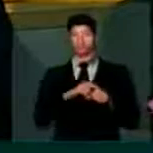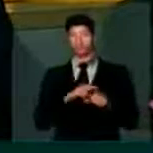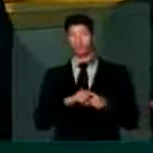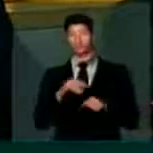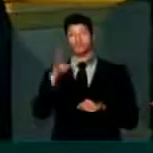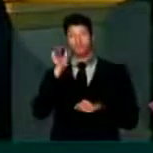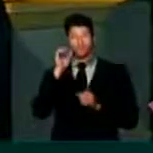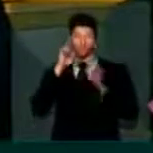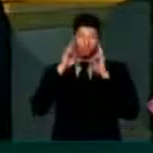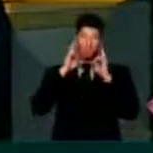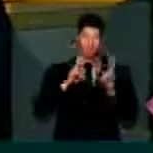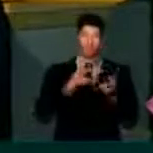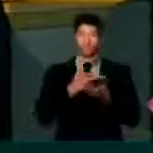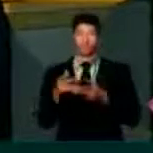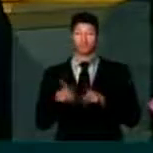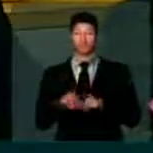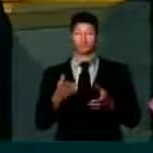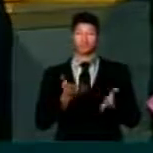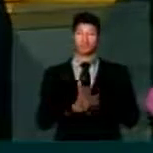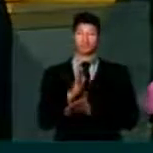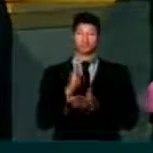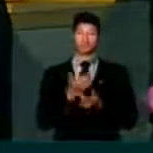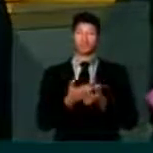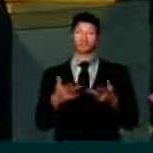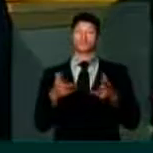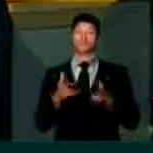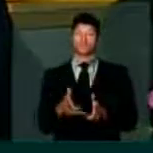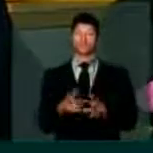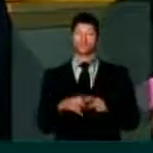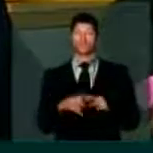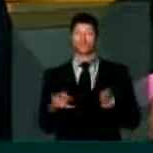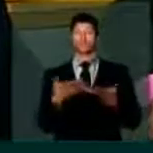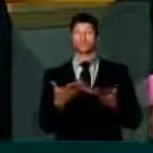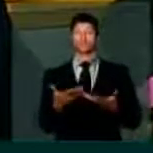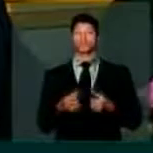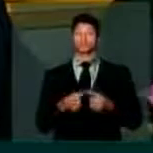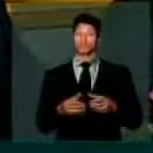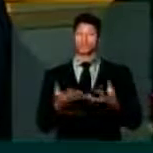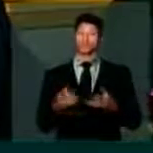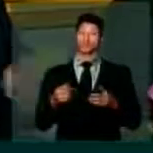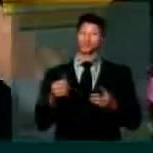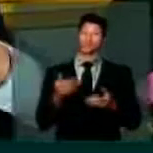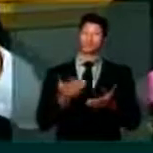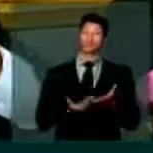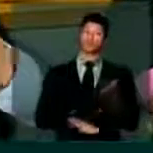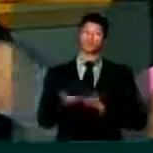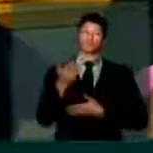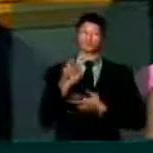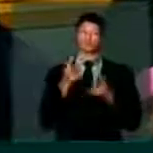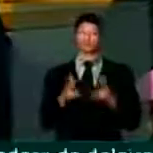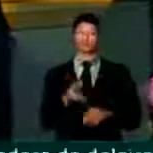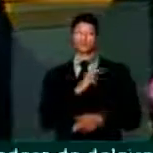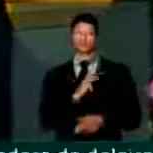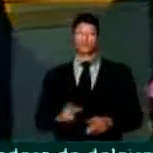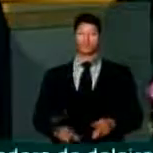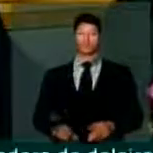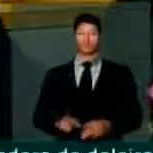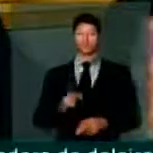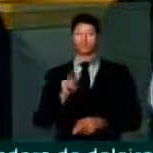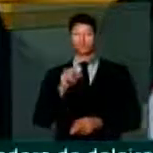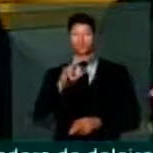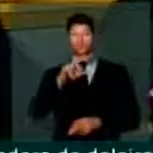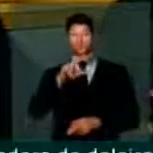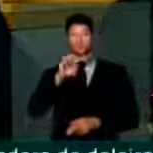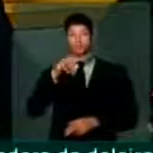período de ouvir e de aprovar um requerimento como esse. Nós estamos então promovendo, como presidente da Frente Parlamentar